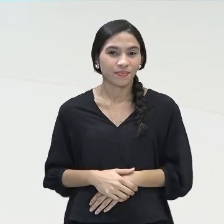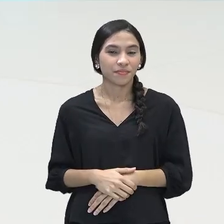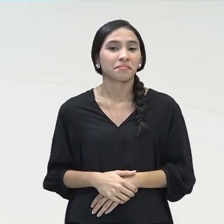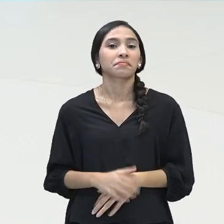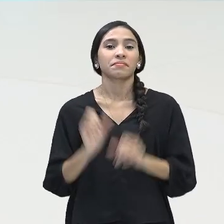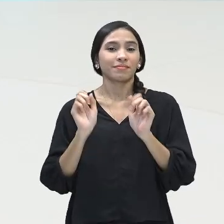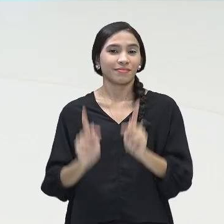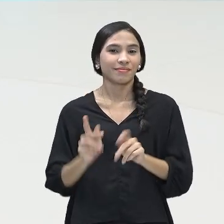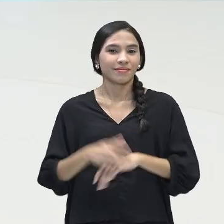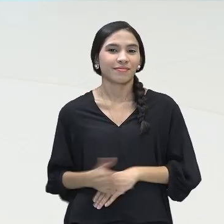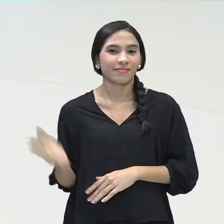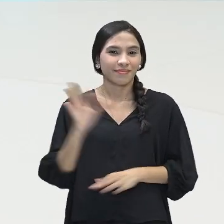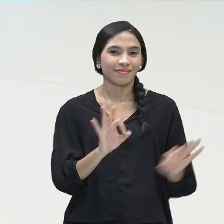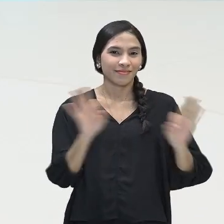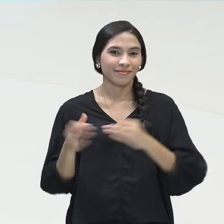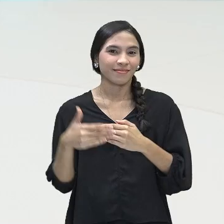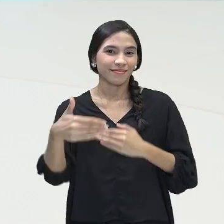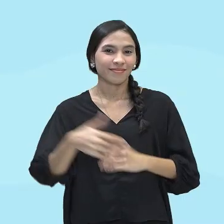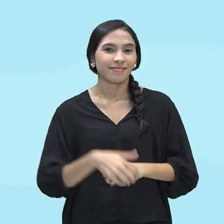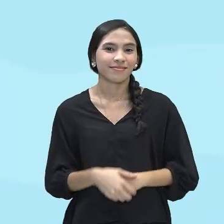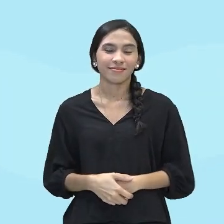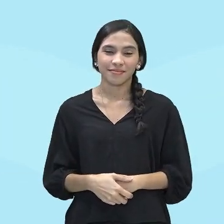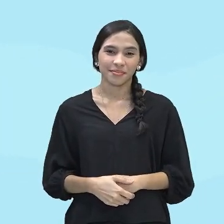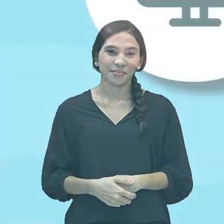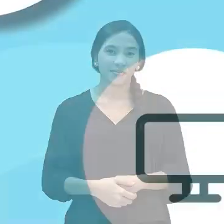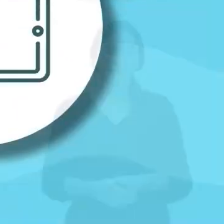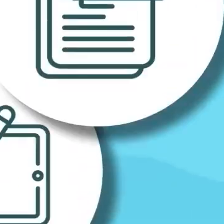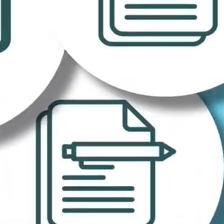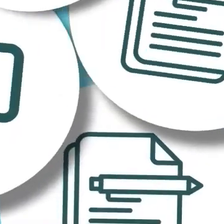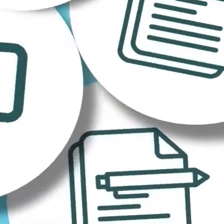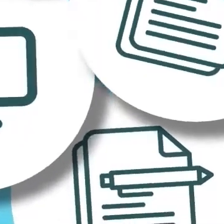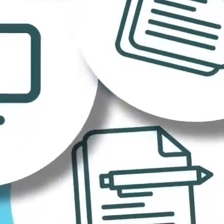Muito bem, então vamos para a nossa aula.